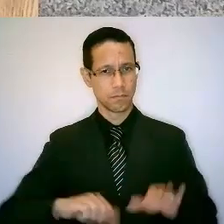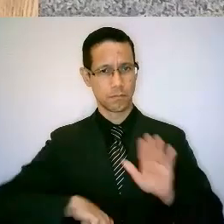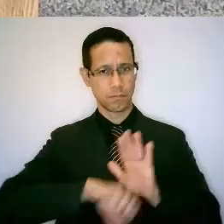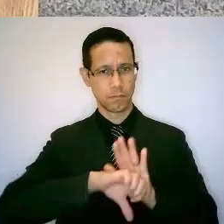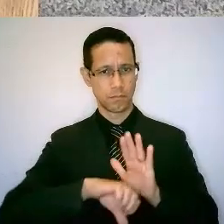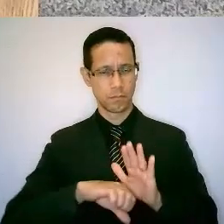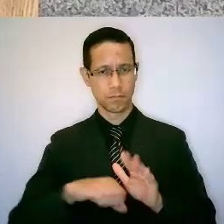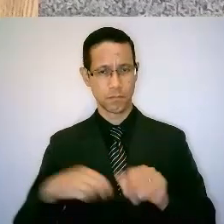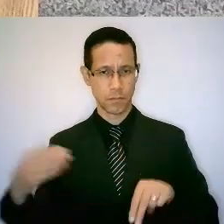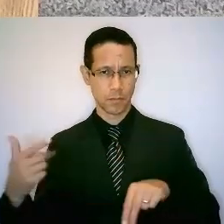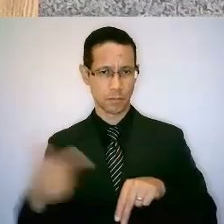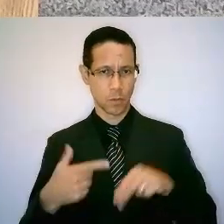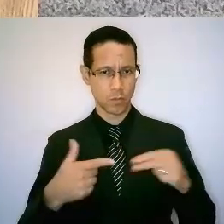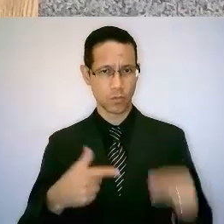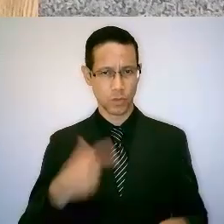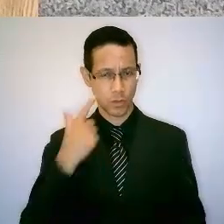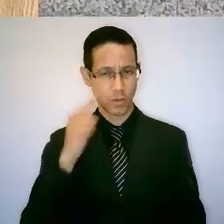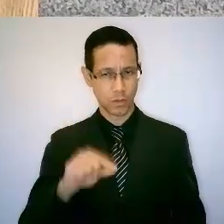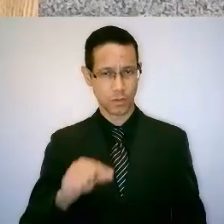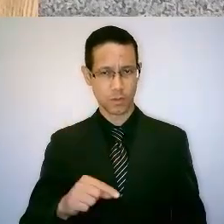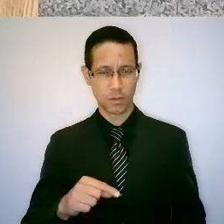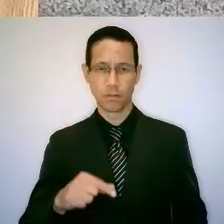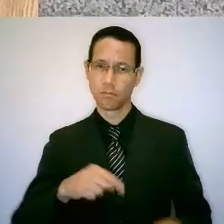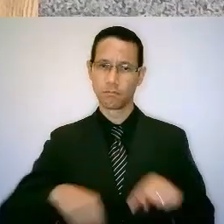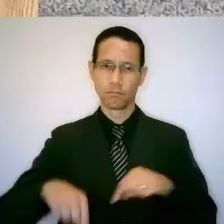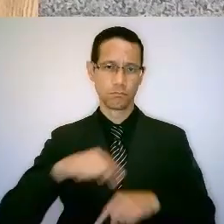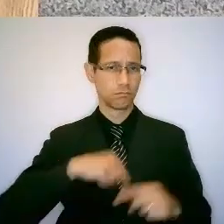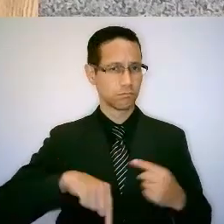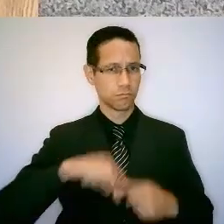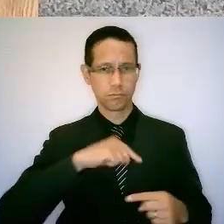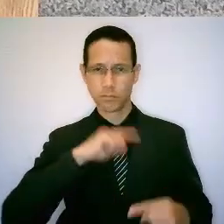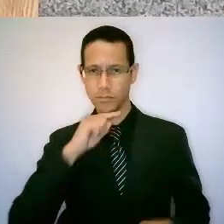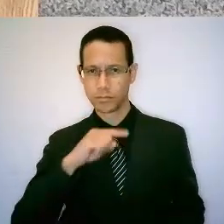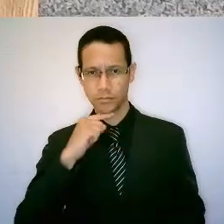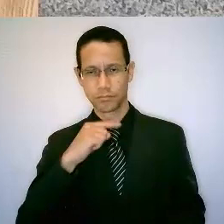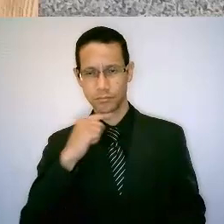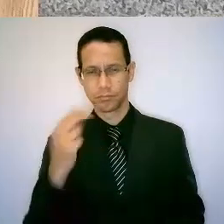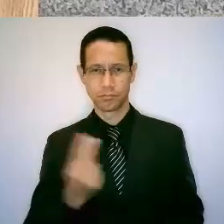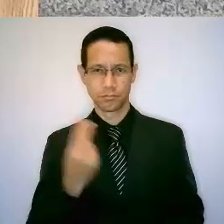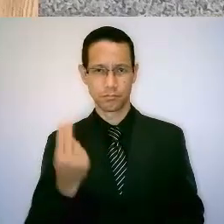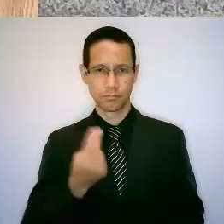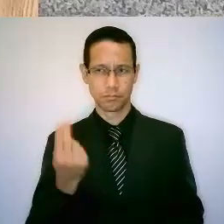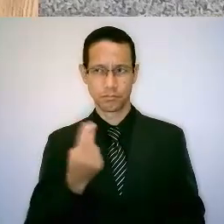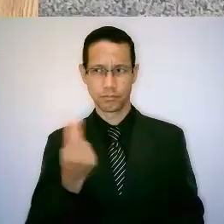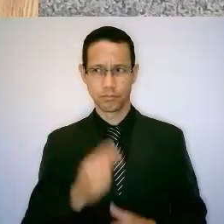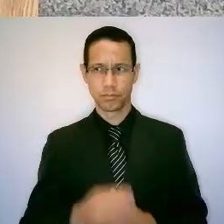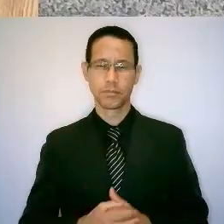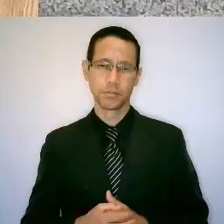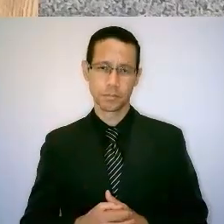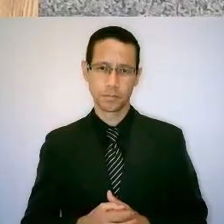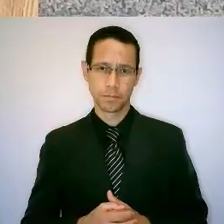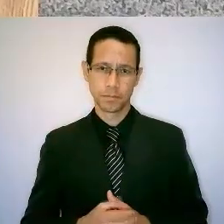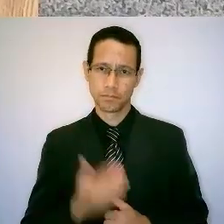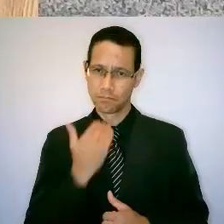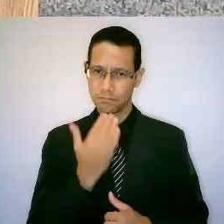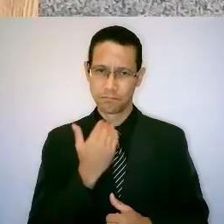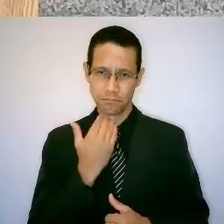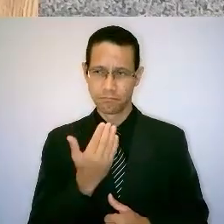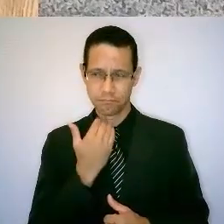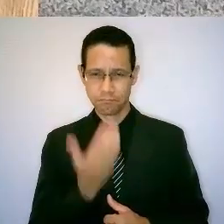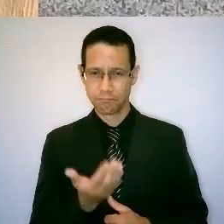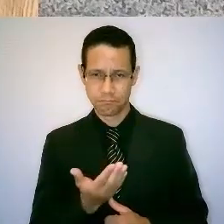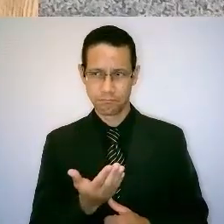homicídio priva as pessoas do convívio com seus entes queridos é inerente ao tipo Penal de homicídio e não pode servir como